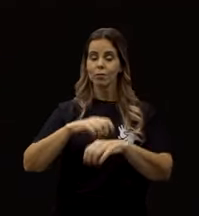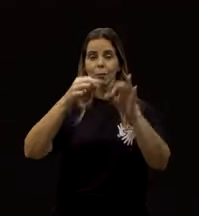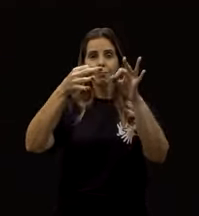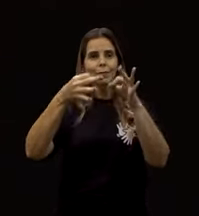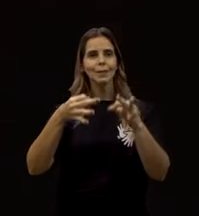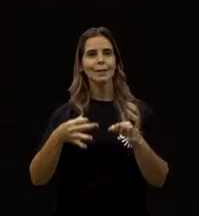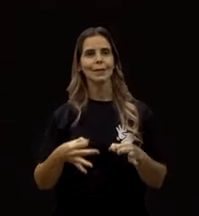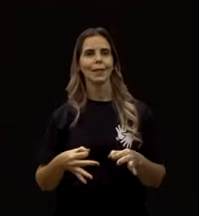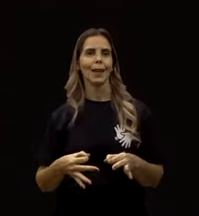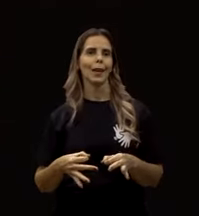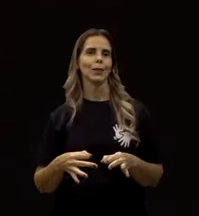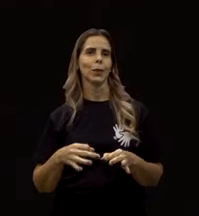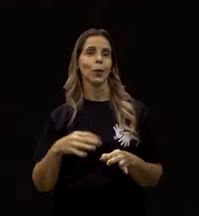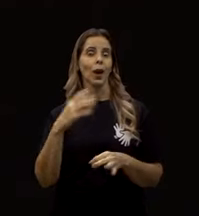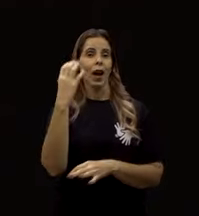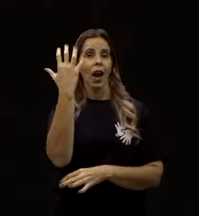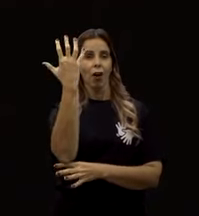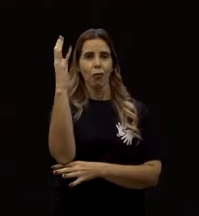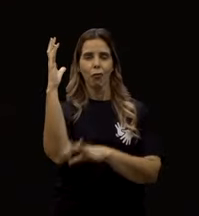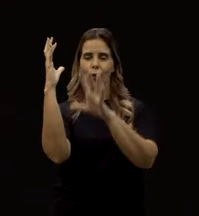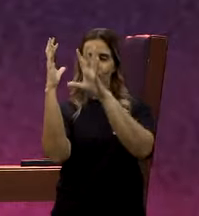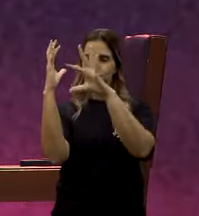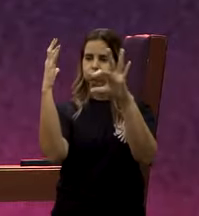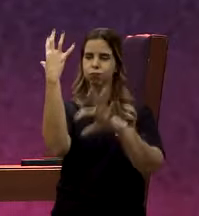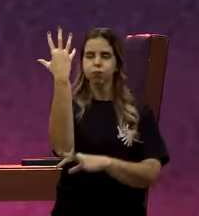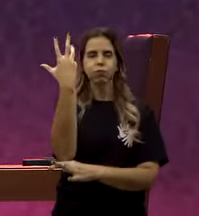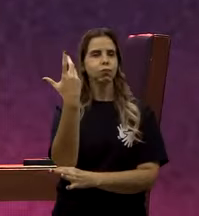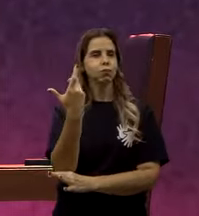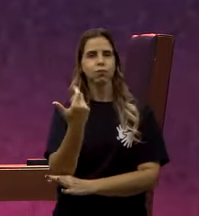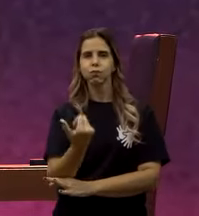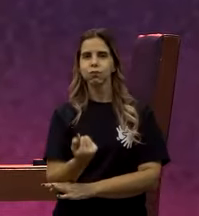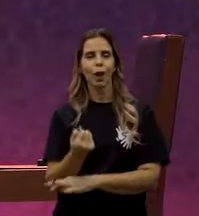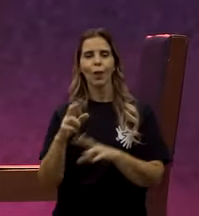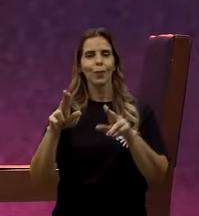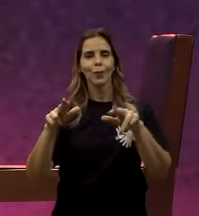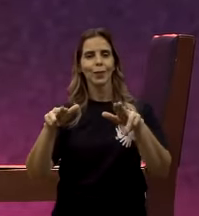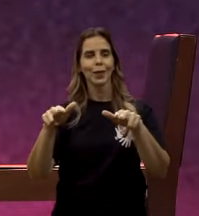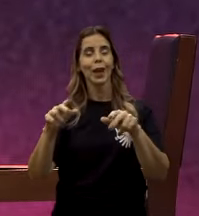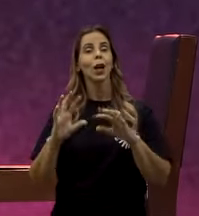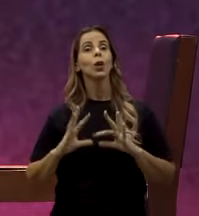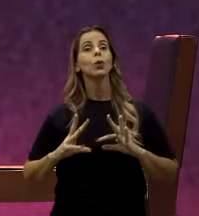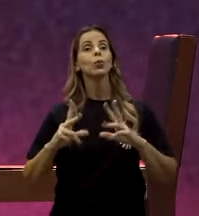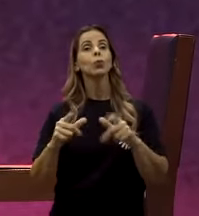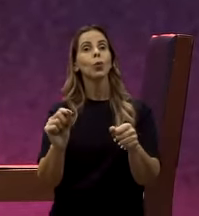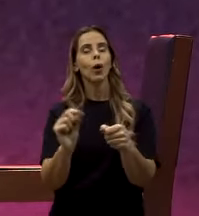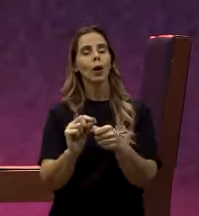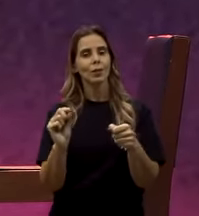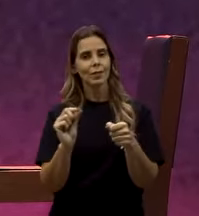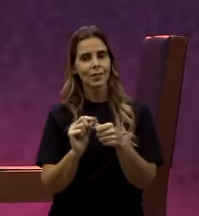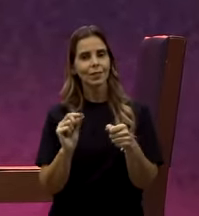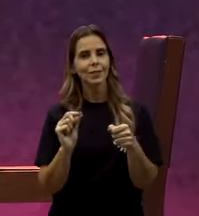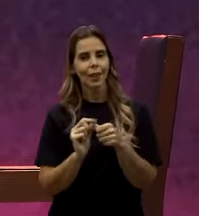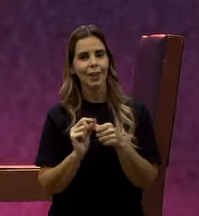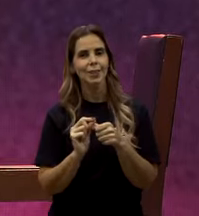suas folhas não murcham e tudo que ele faz prospera